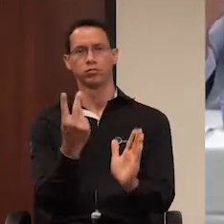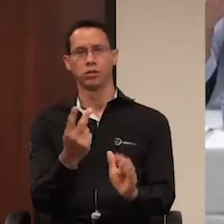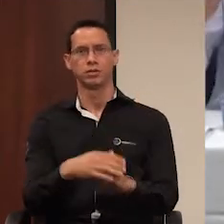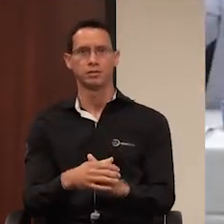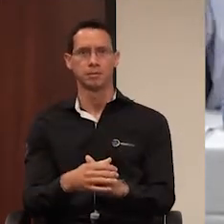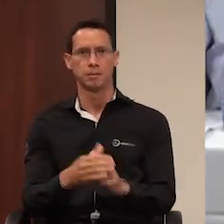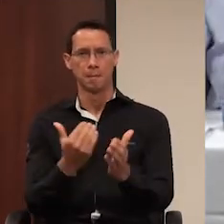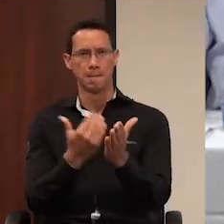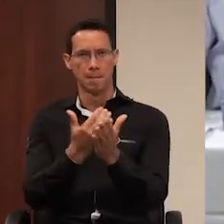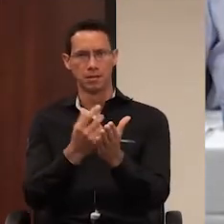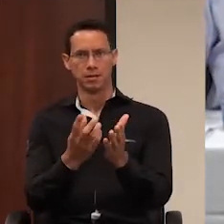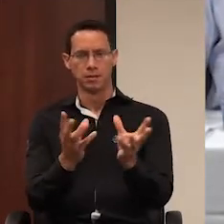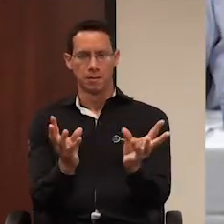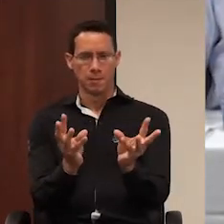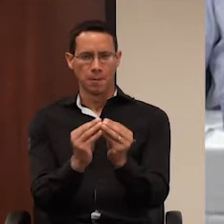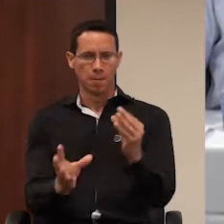um pouco a letra, você conseguia ficar em uma.